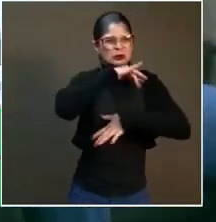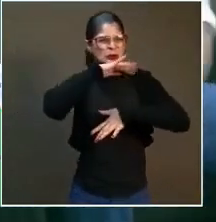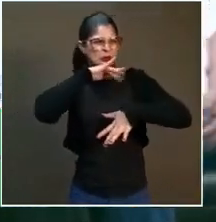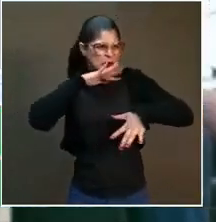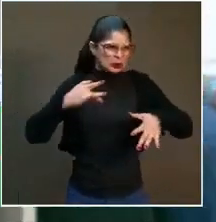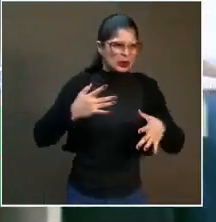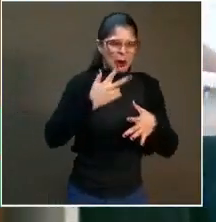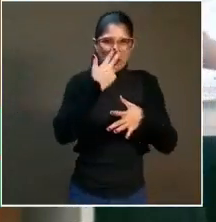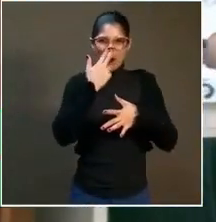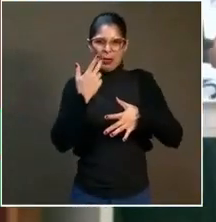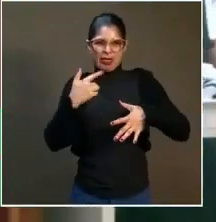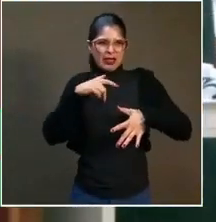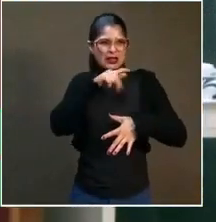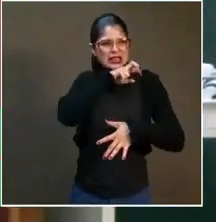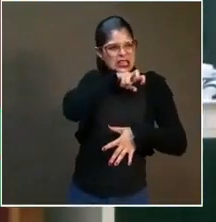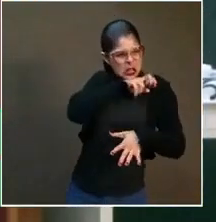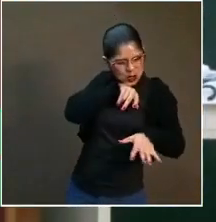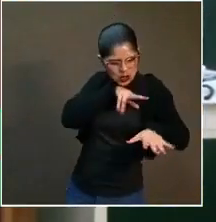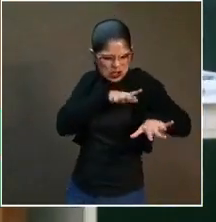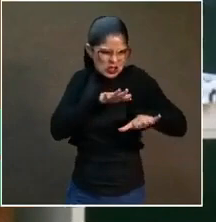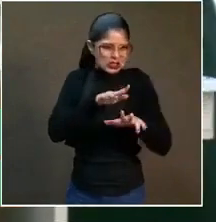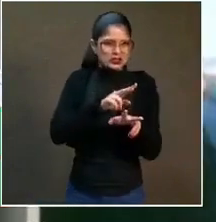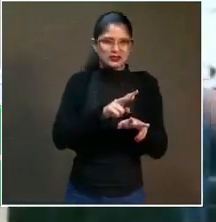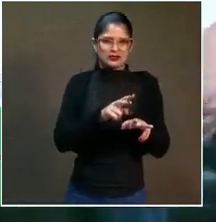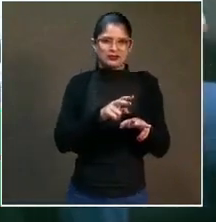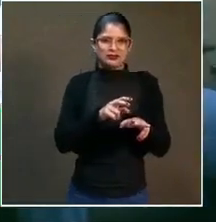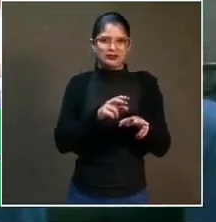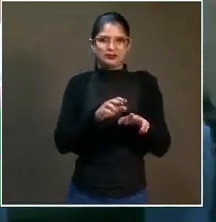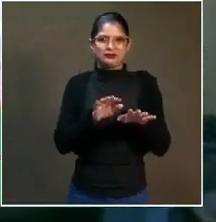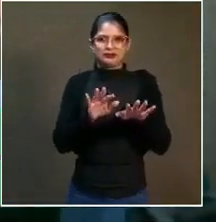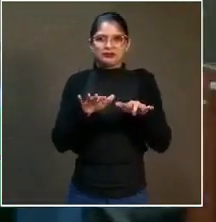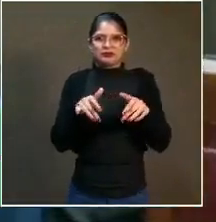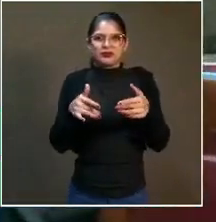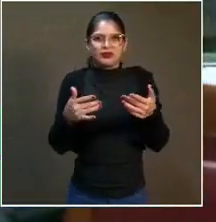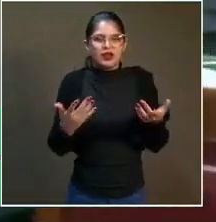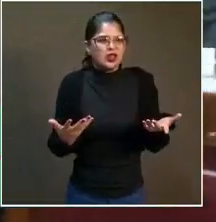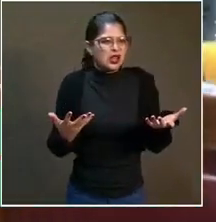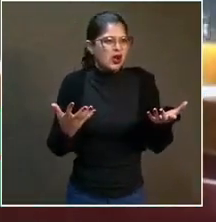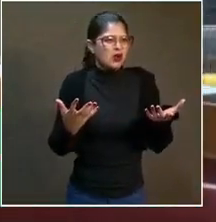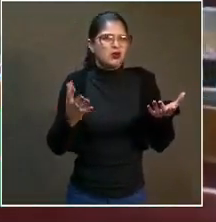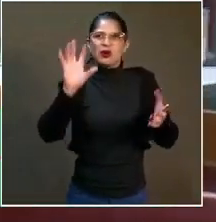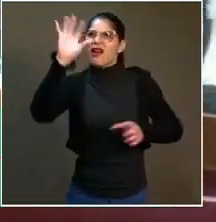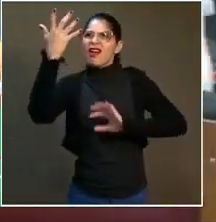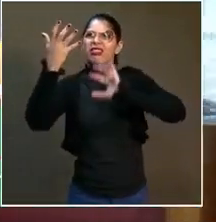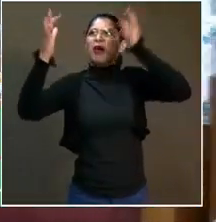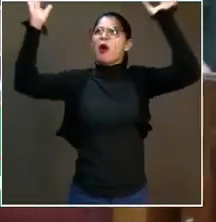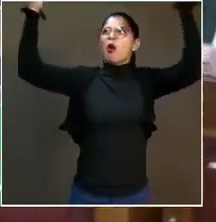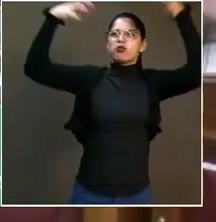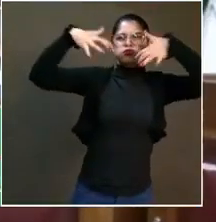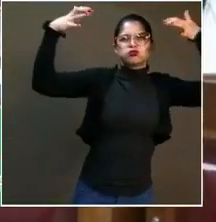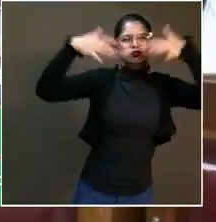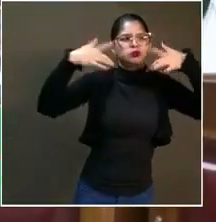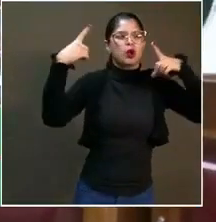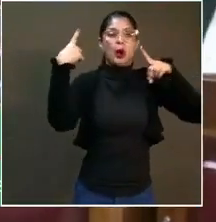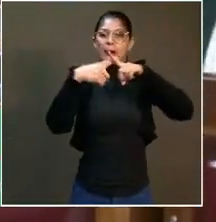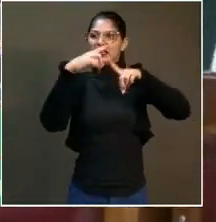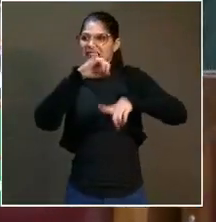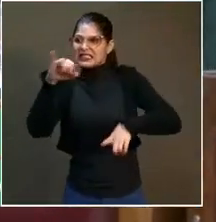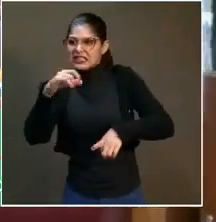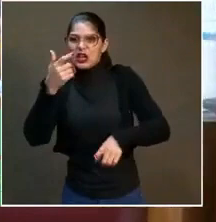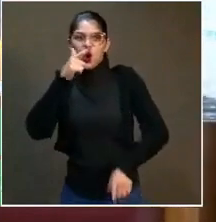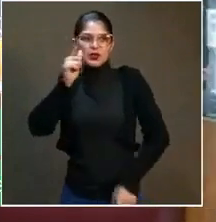se rastejando pelo chão, em clima chuvoso, porque somente quem voltasse de